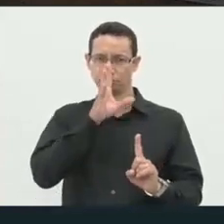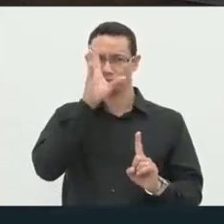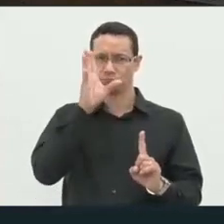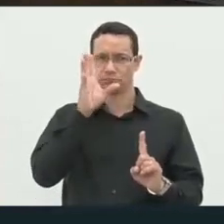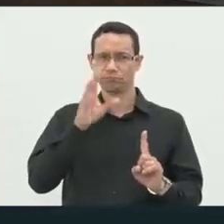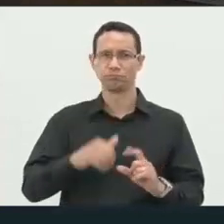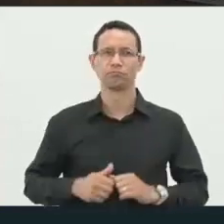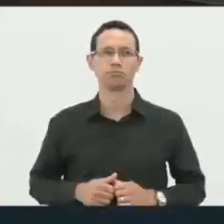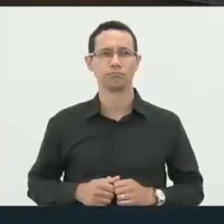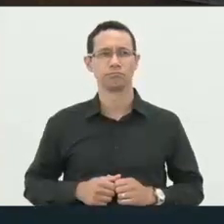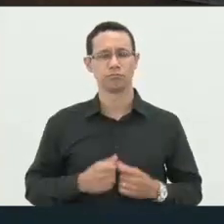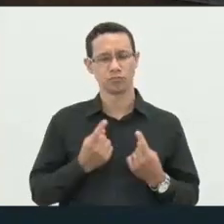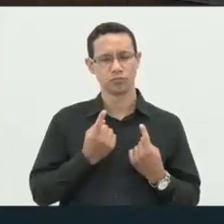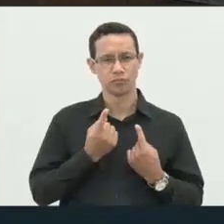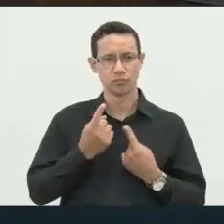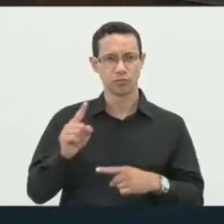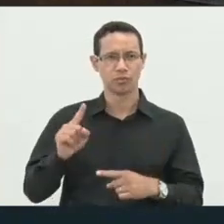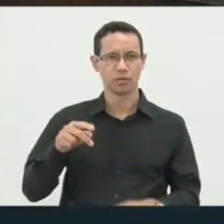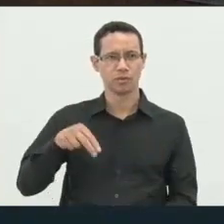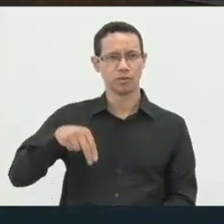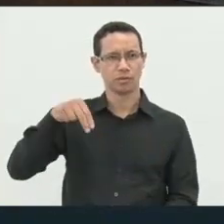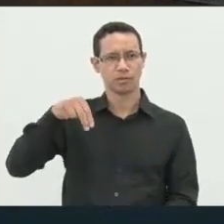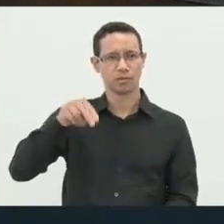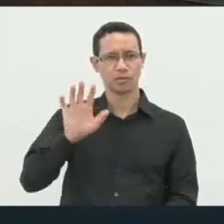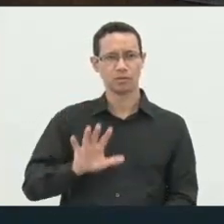falando contra o povo nordestino